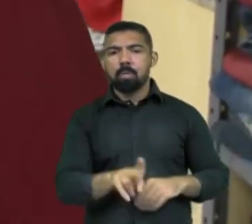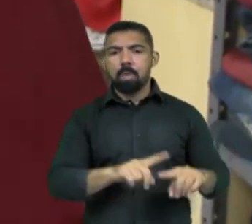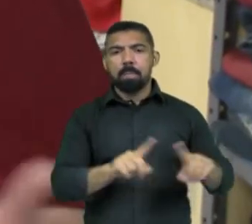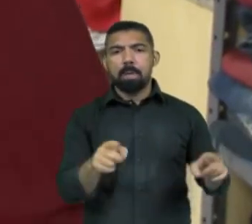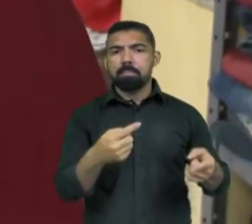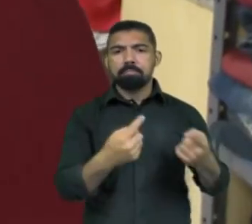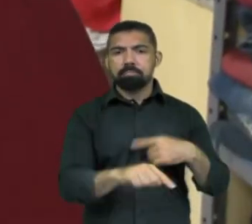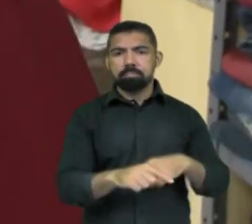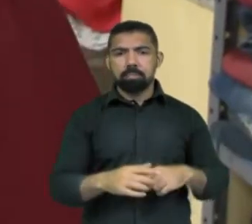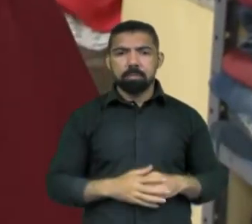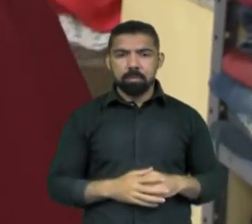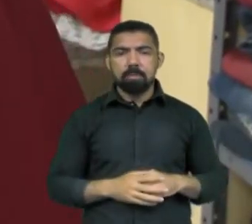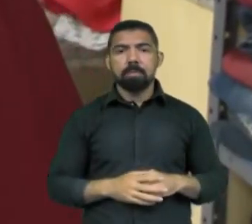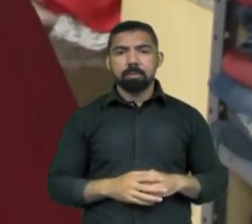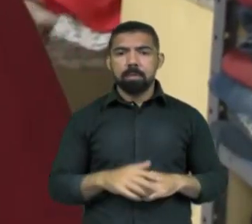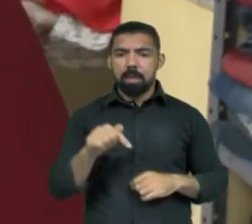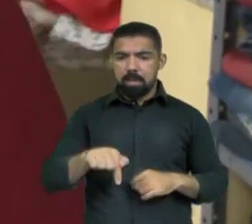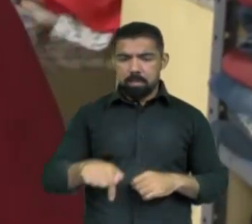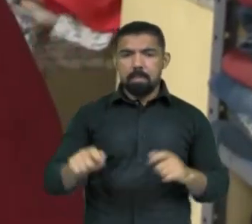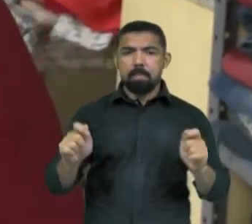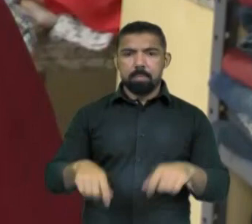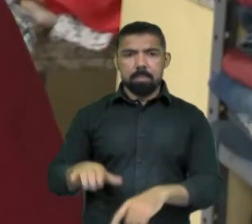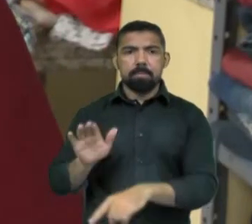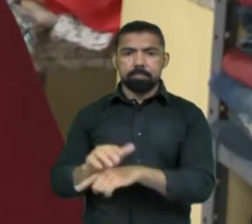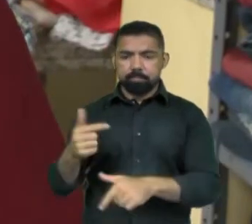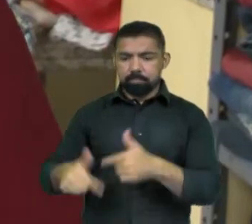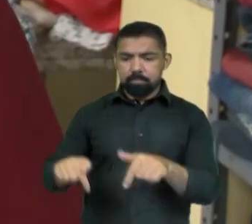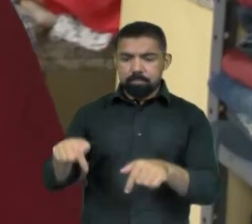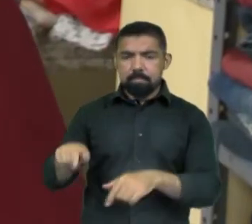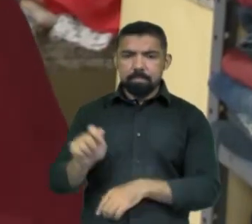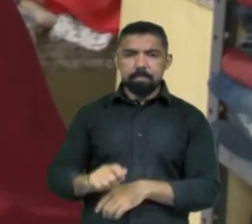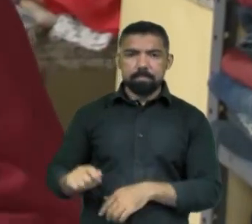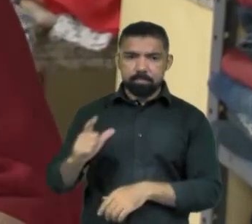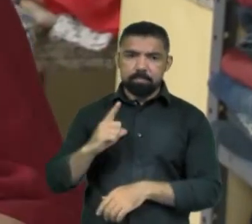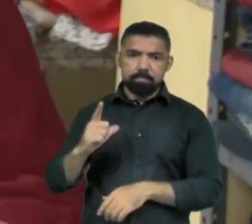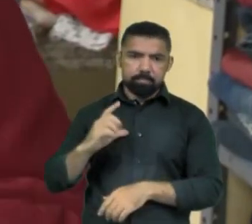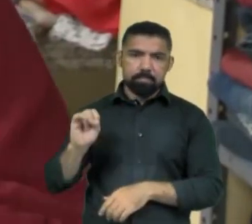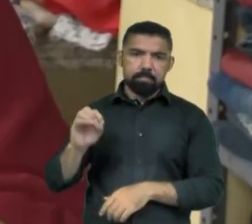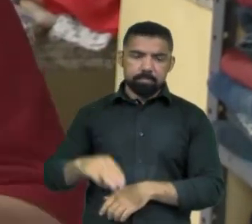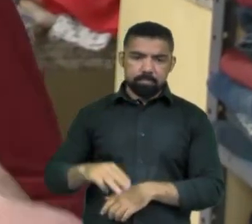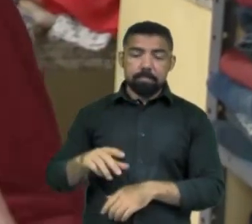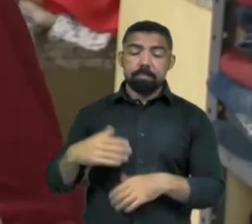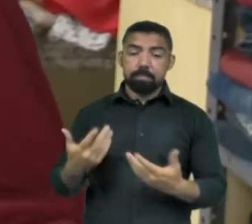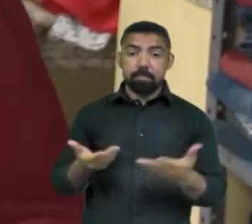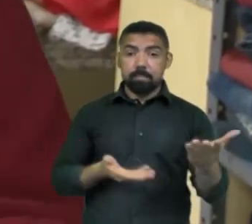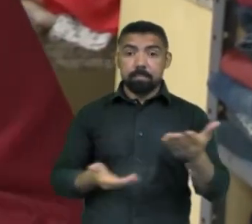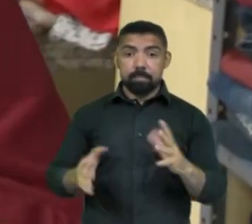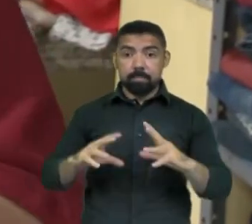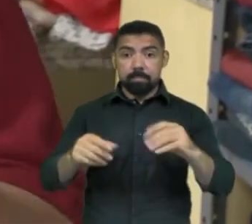utilidade, faz muita diferença para o nosso trabalho aqui na Associação Peter Pan. Então, a gente convida toda a